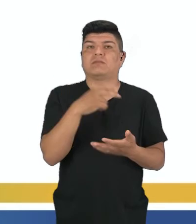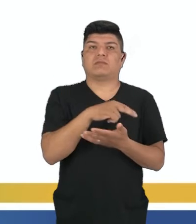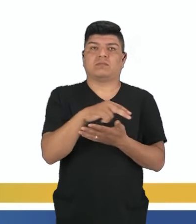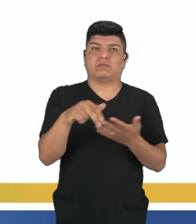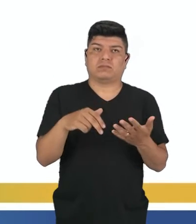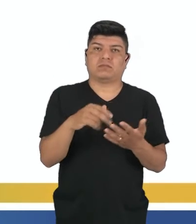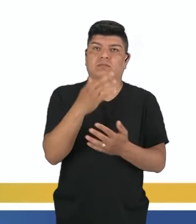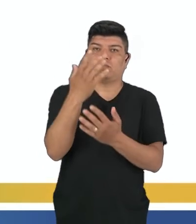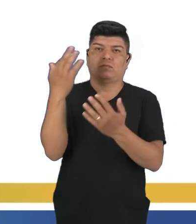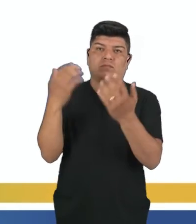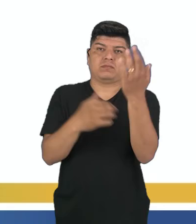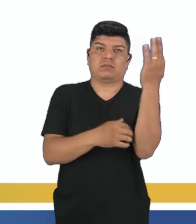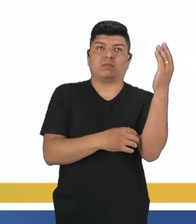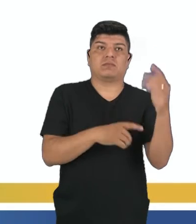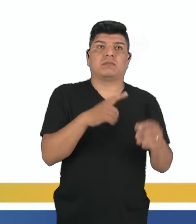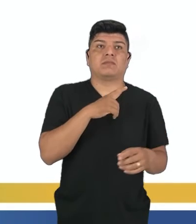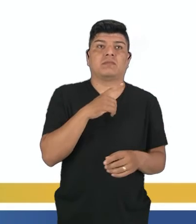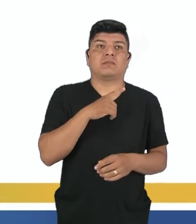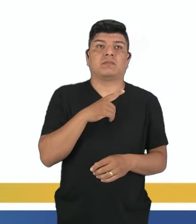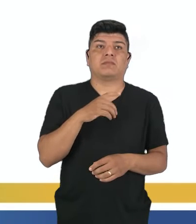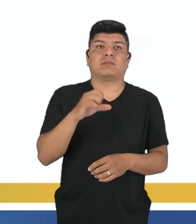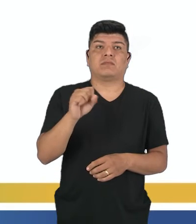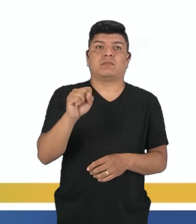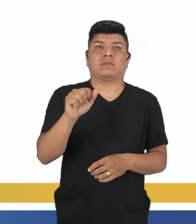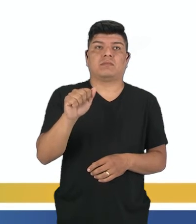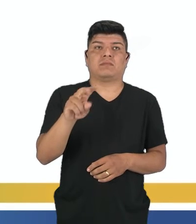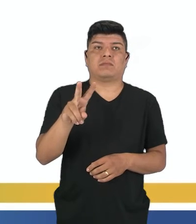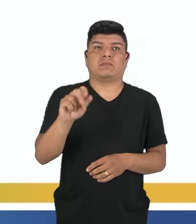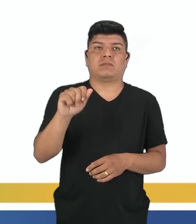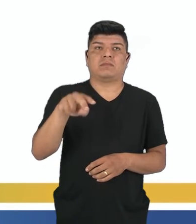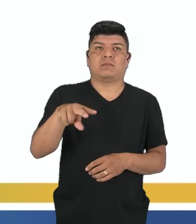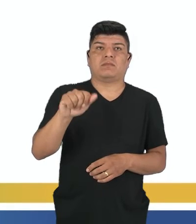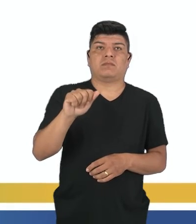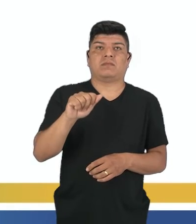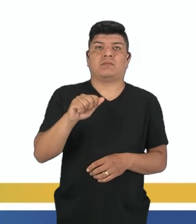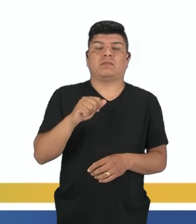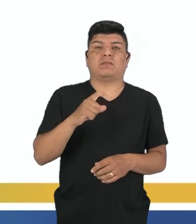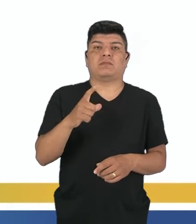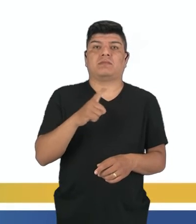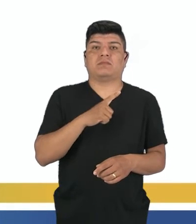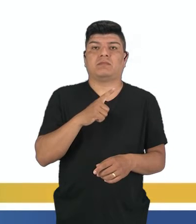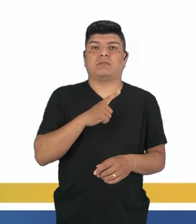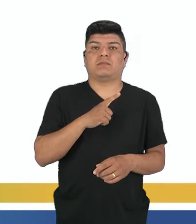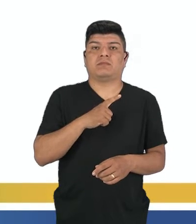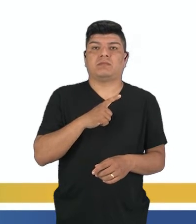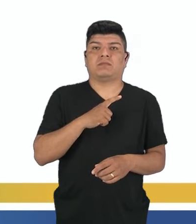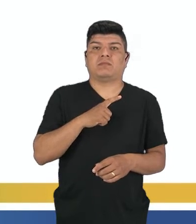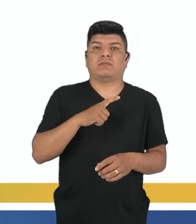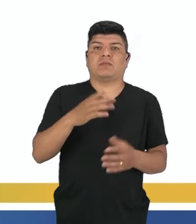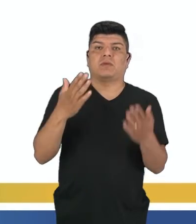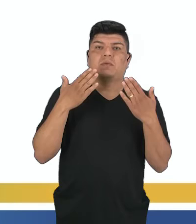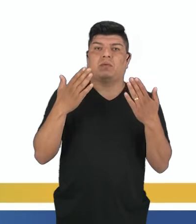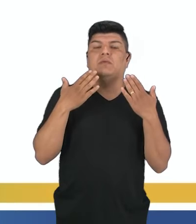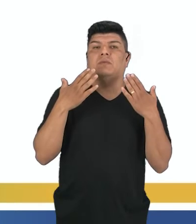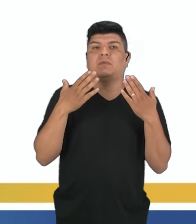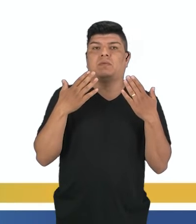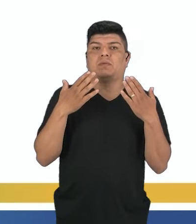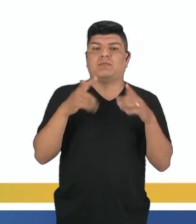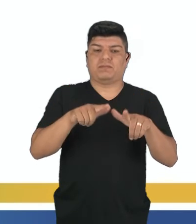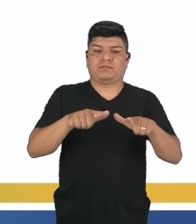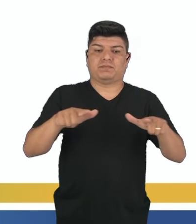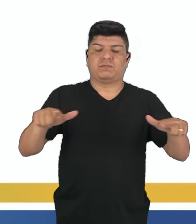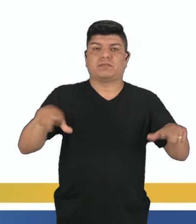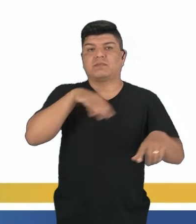floresta densa. Nós temos as savanas, que se apresentam em clima tropical, território geralmente